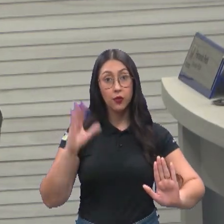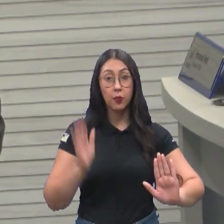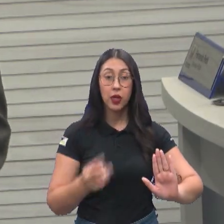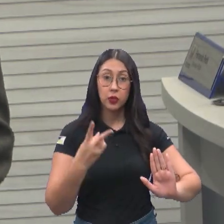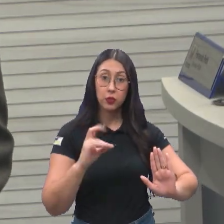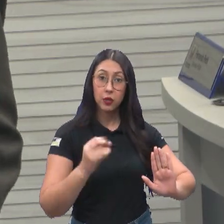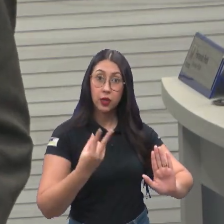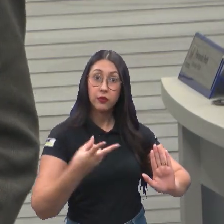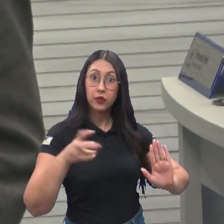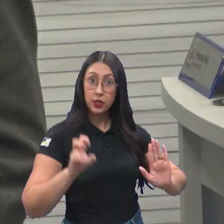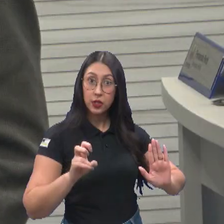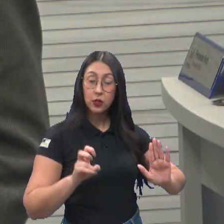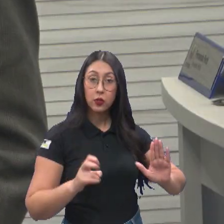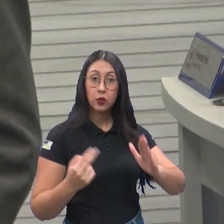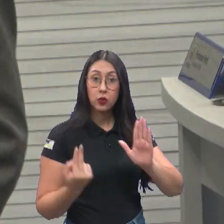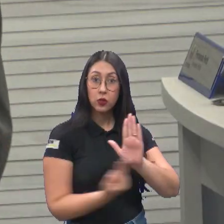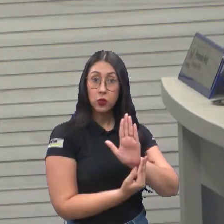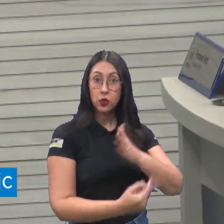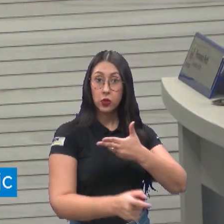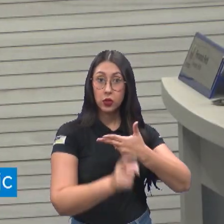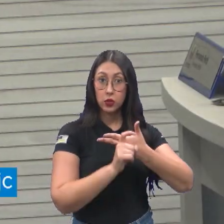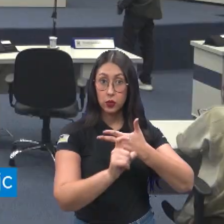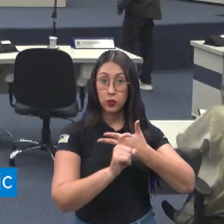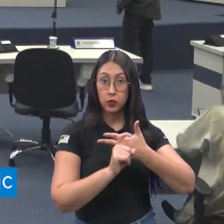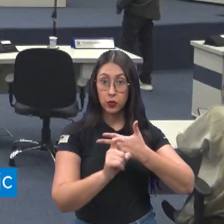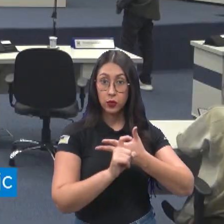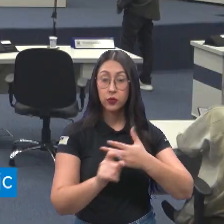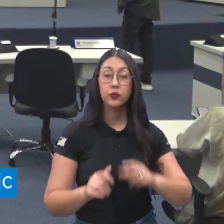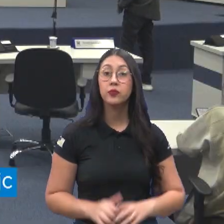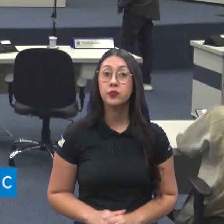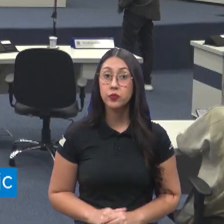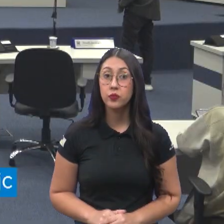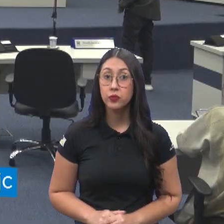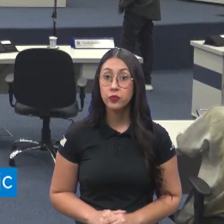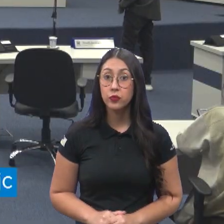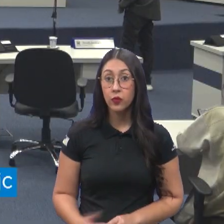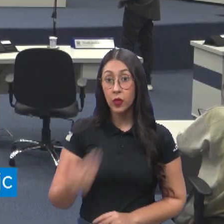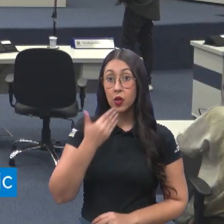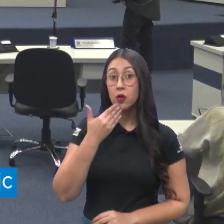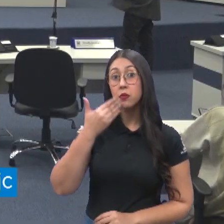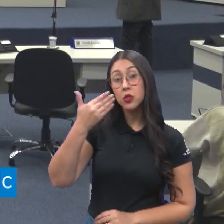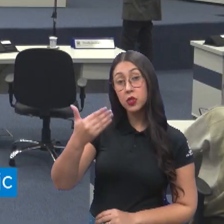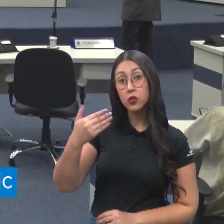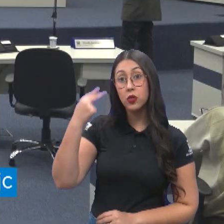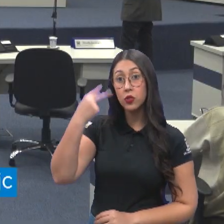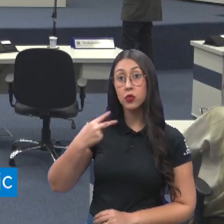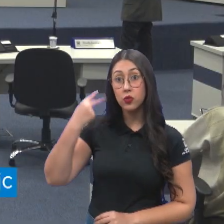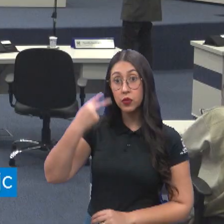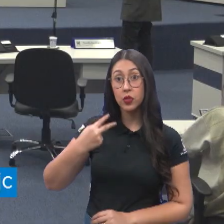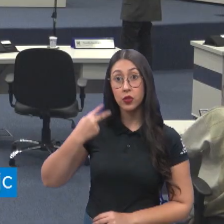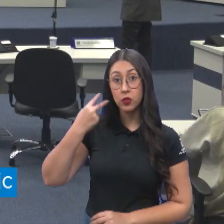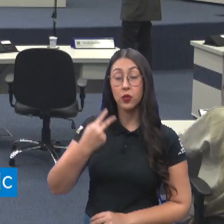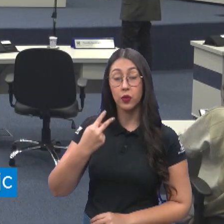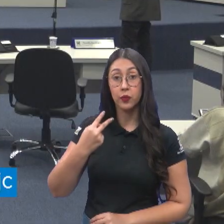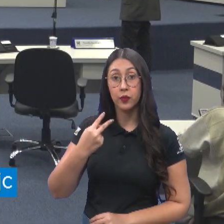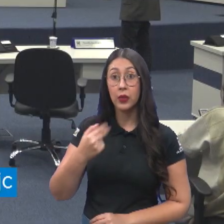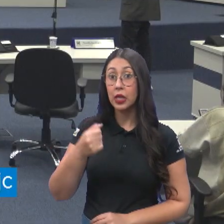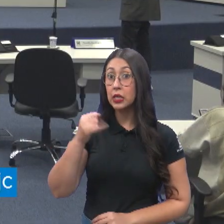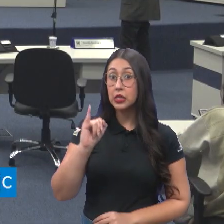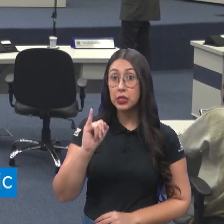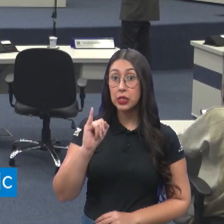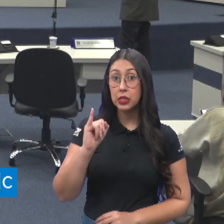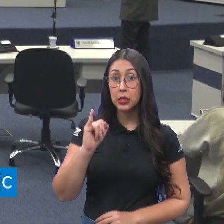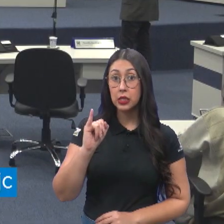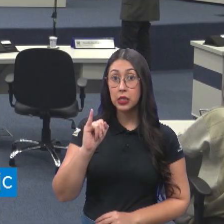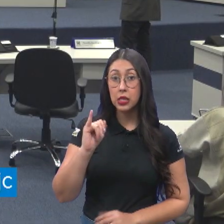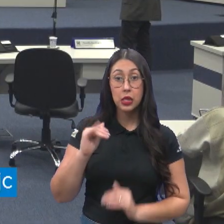729/2025 do Poder Executivo. Em votação, o pedido verbal do vereador Zé Luiz. Vereadores favoráveis,